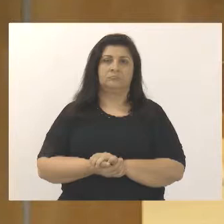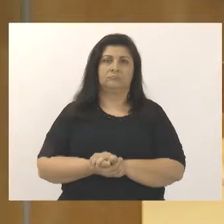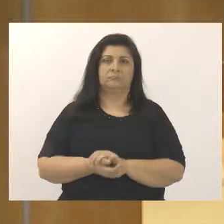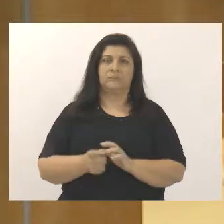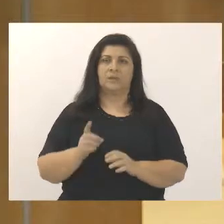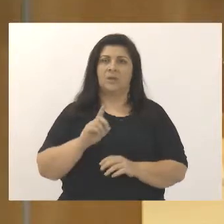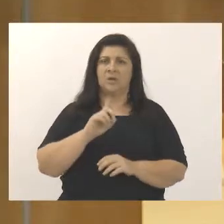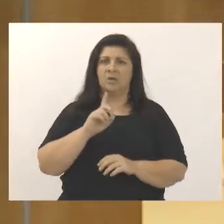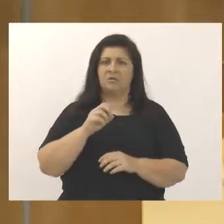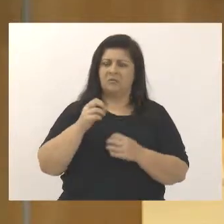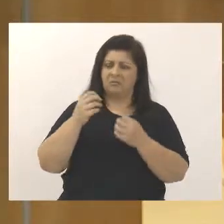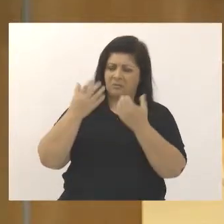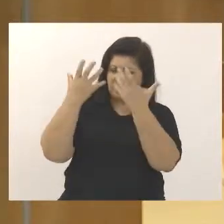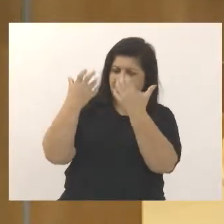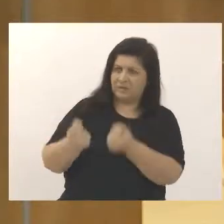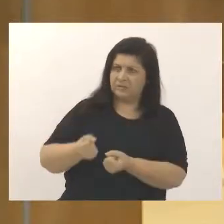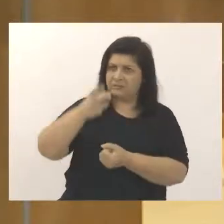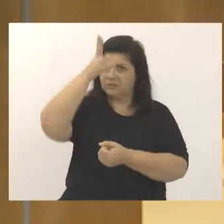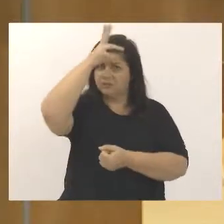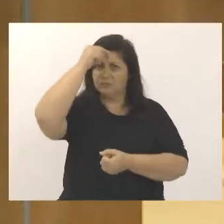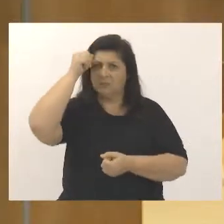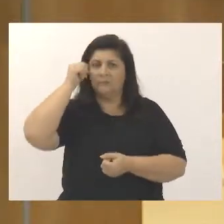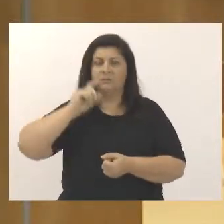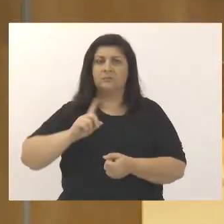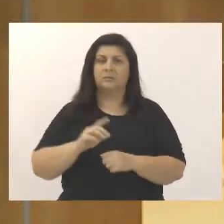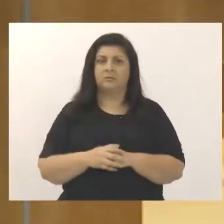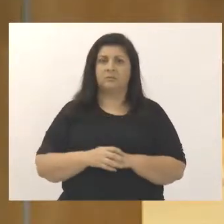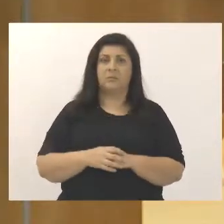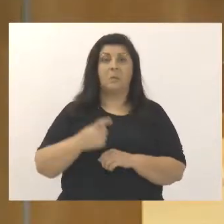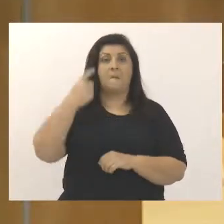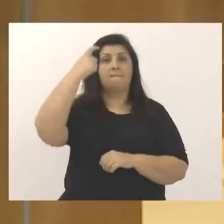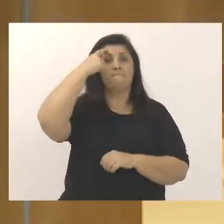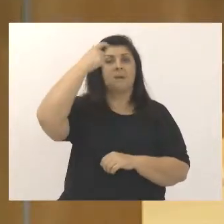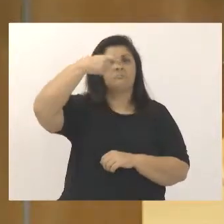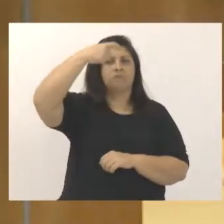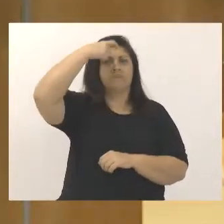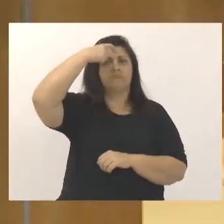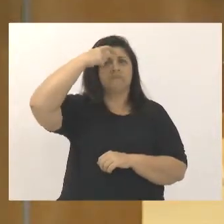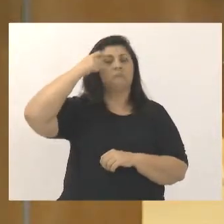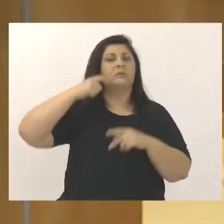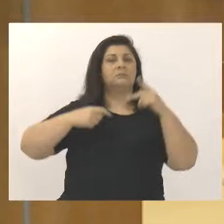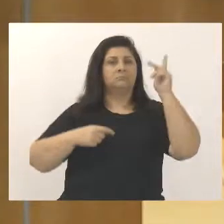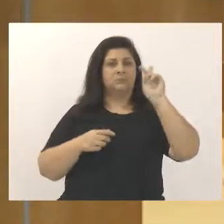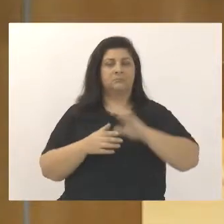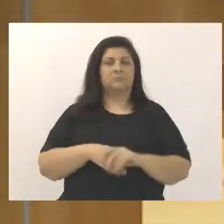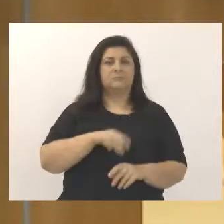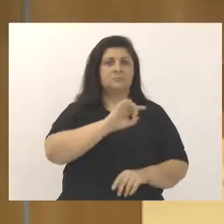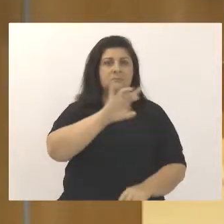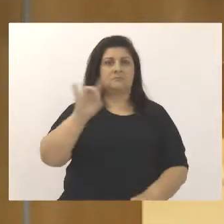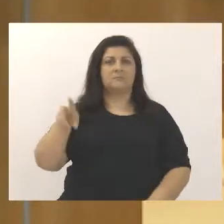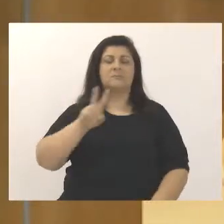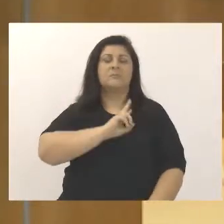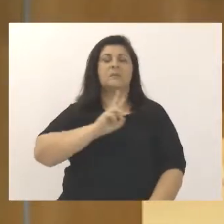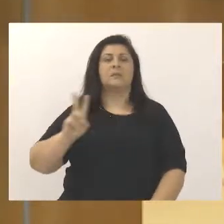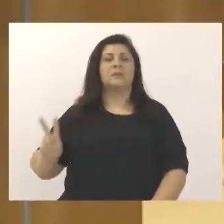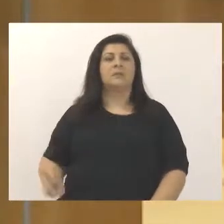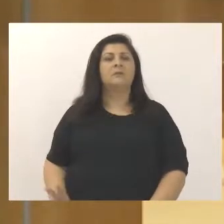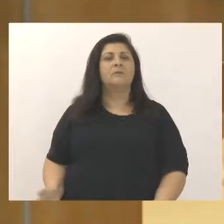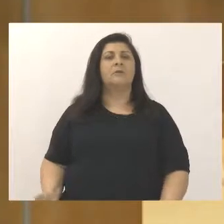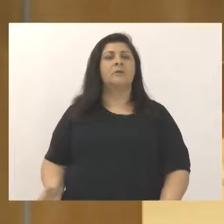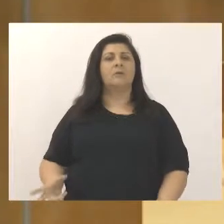cabeça para prefeito, eu não baixo a cabeça para ninguém, eu voto com a minha consciência, e eu acho que aqui cada vereador é dono do seu